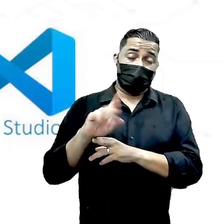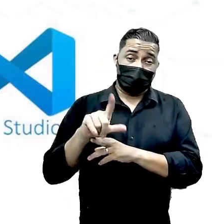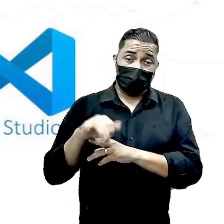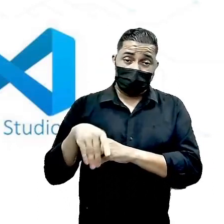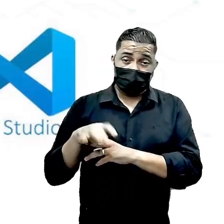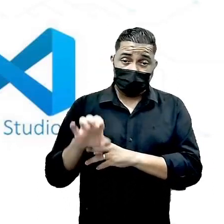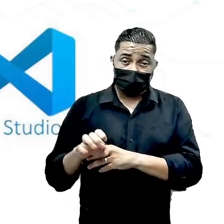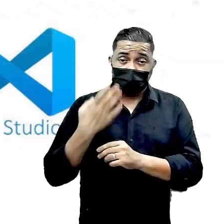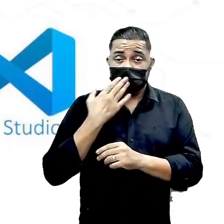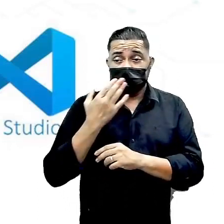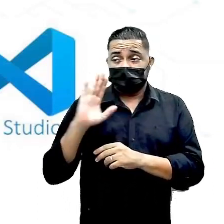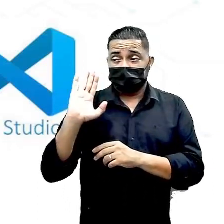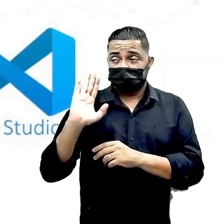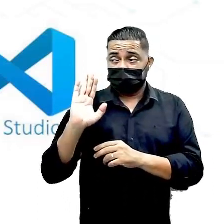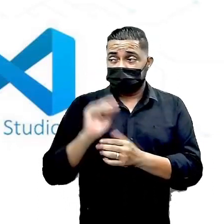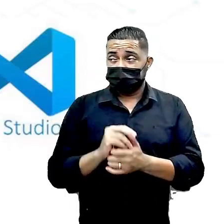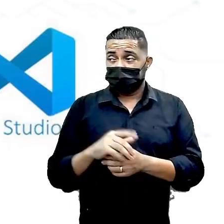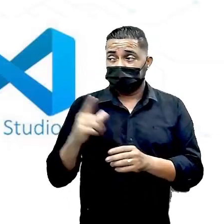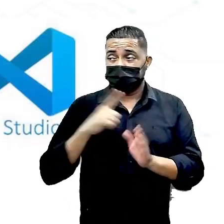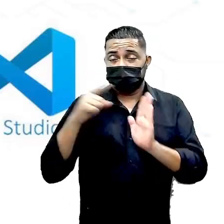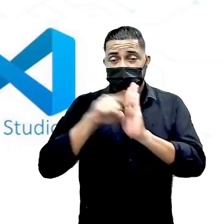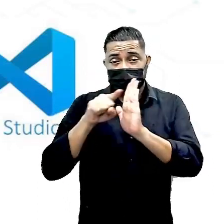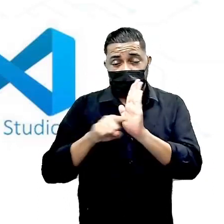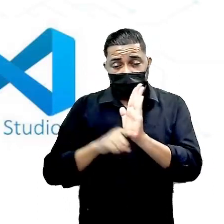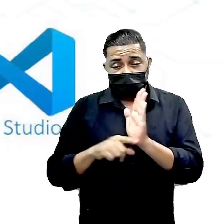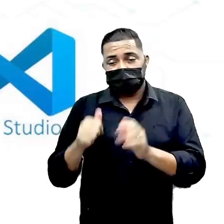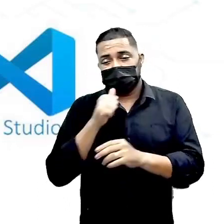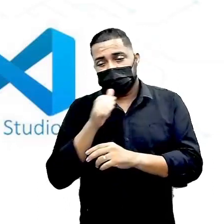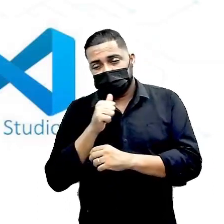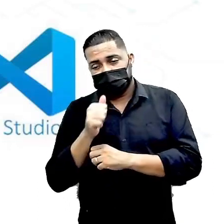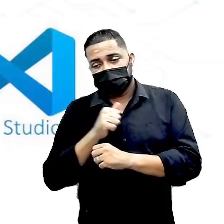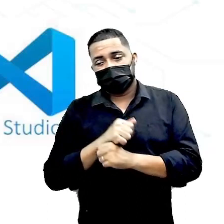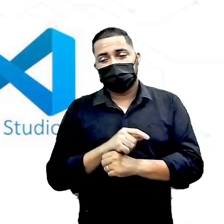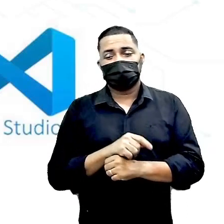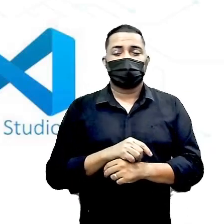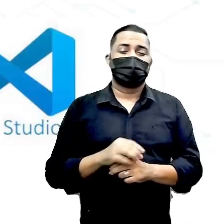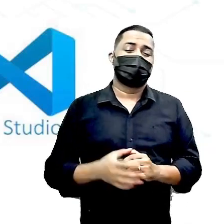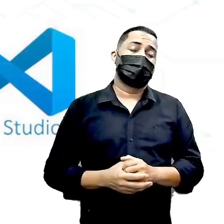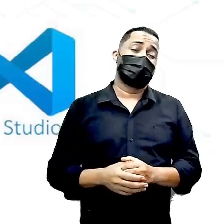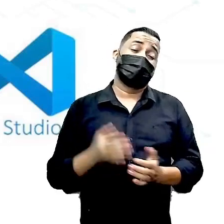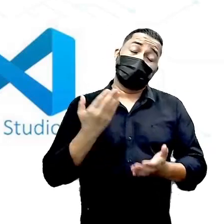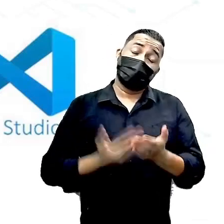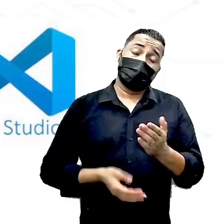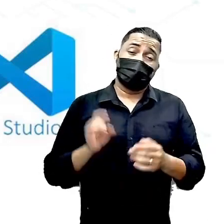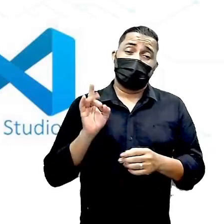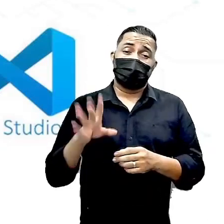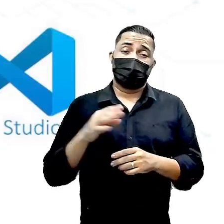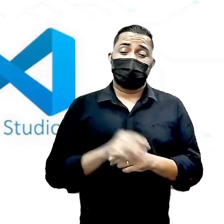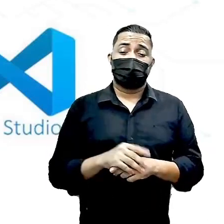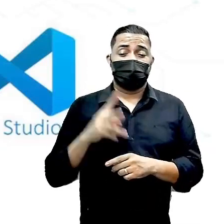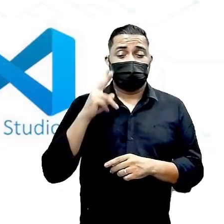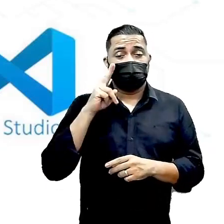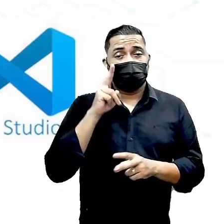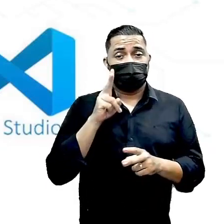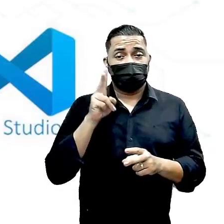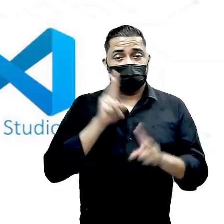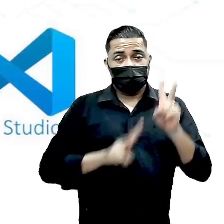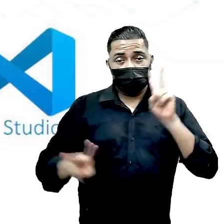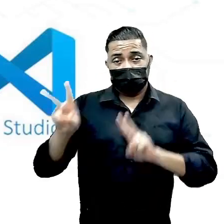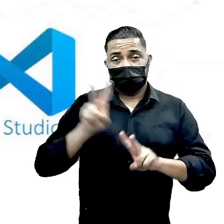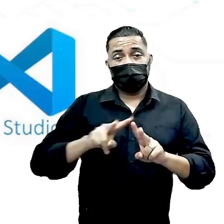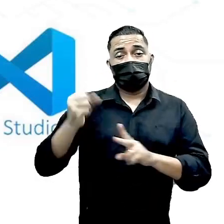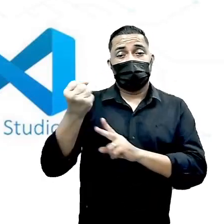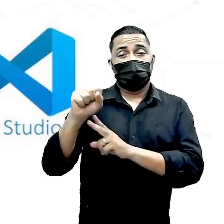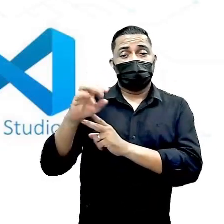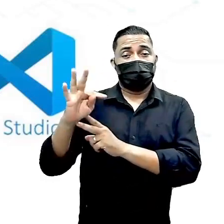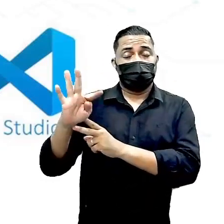a preferência dos programadores ainda cai em cima do Notepad++. Perdendo apenas aí para o Visual Studio Code, que